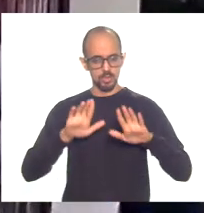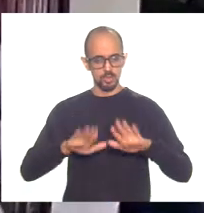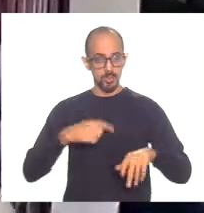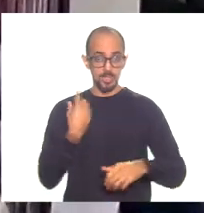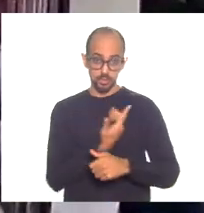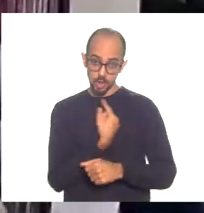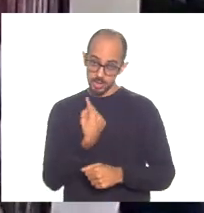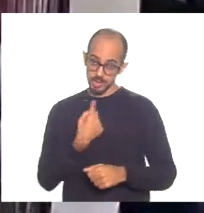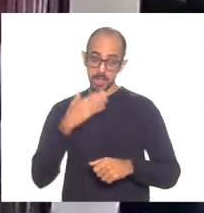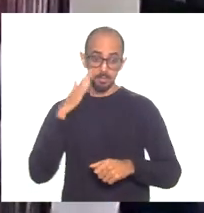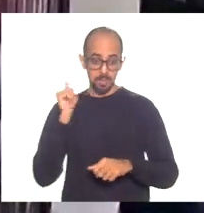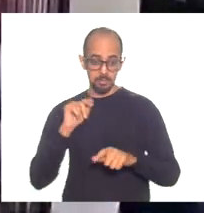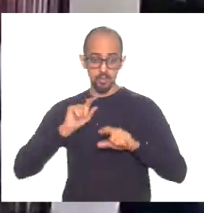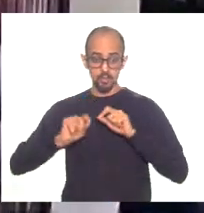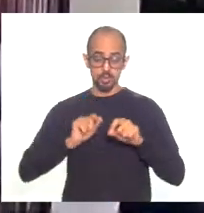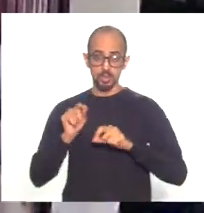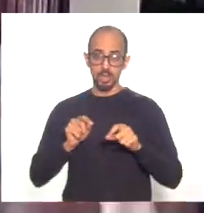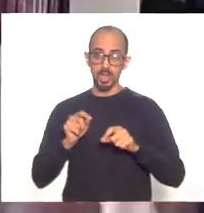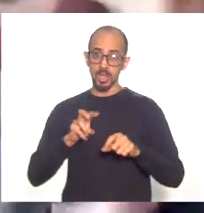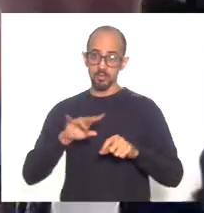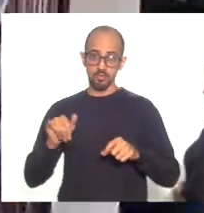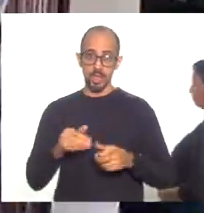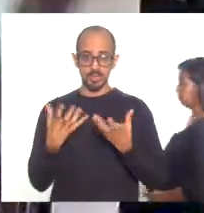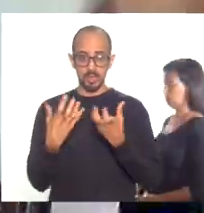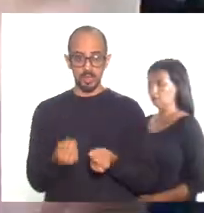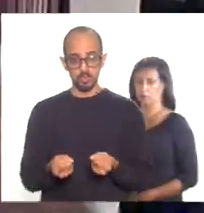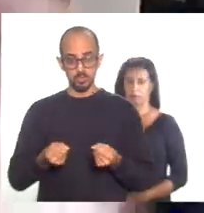SEDAI está indo na contramão de